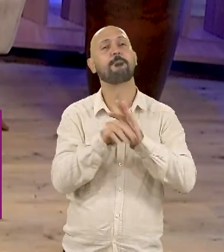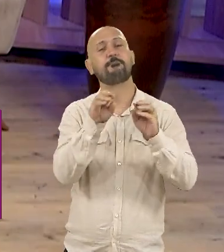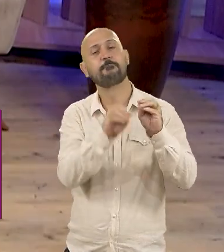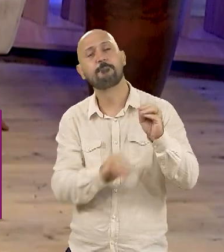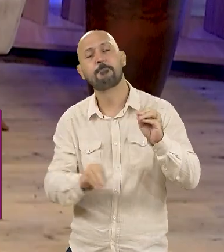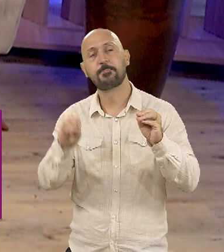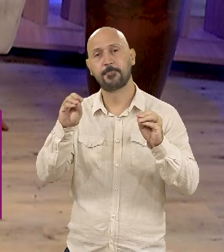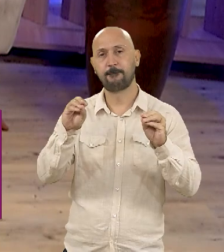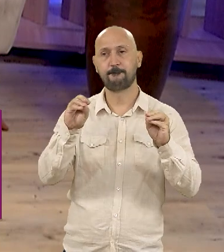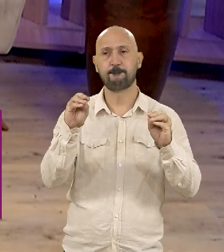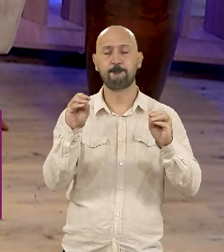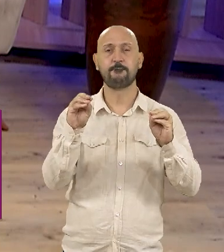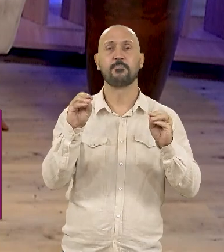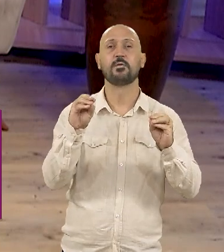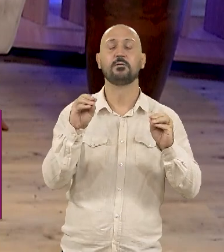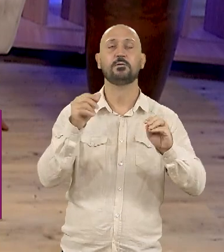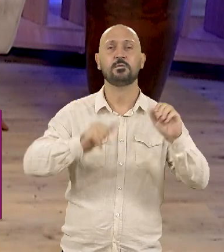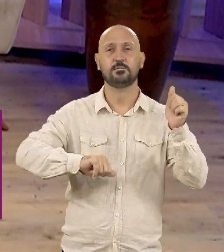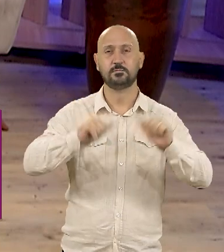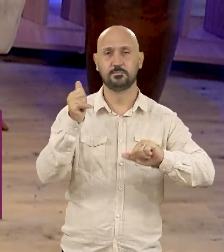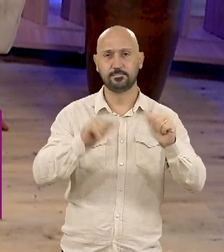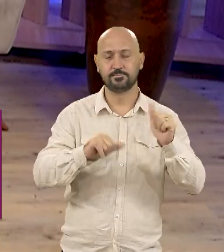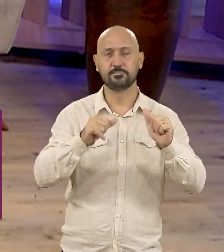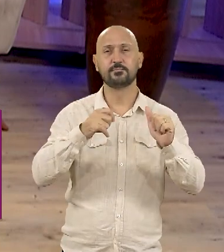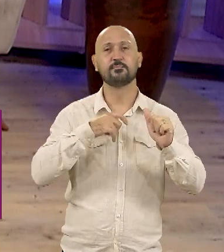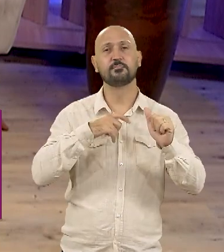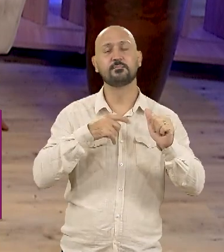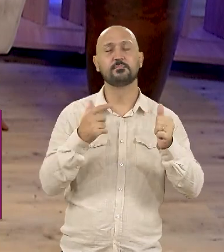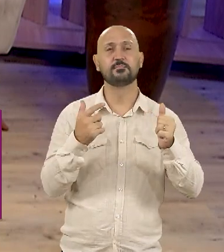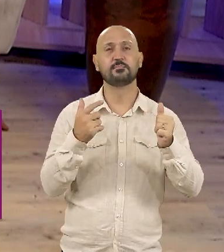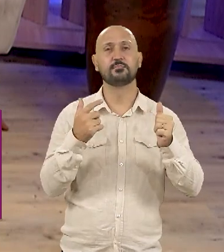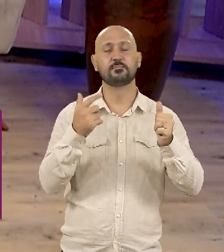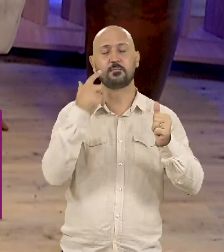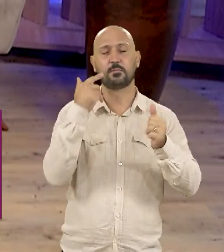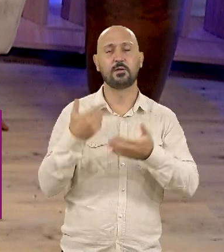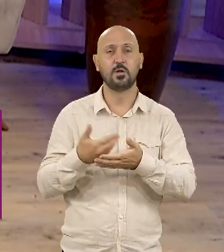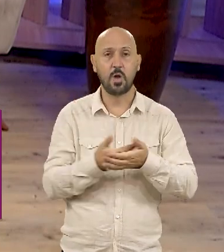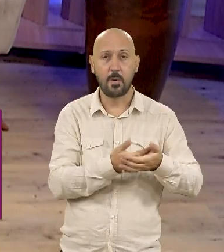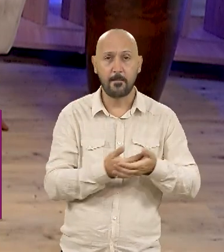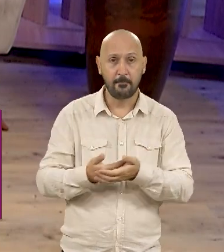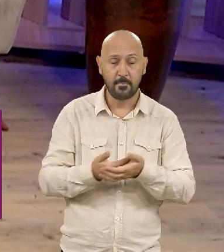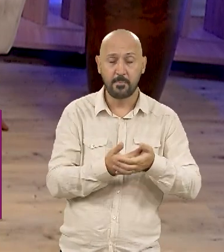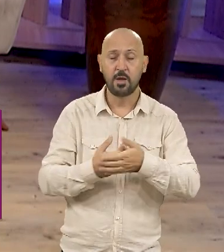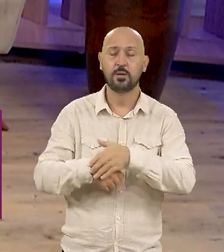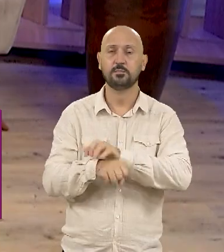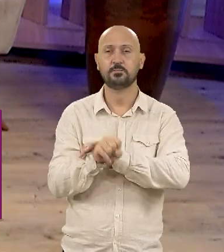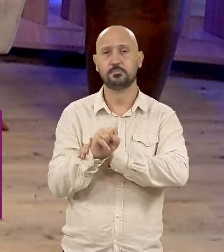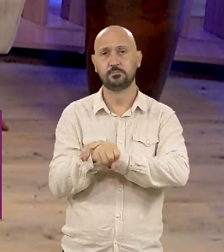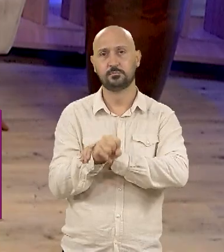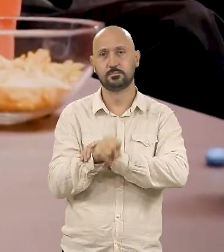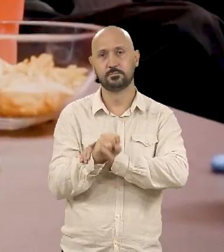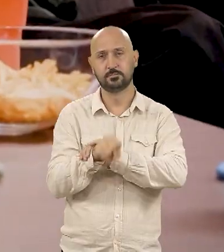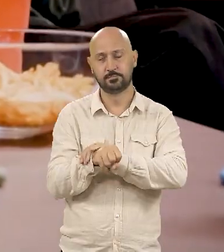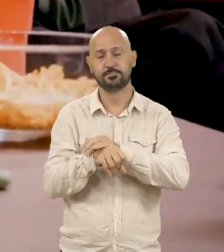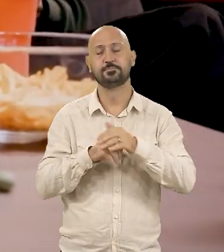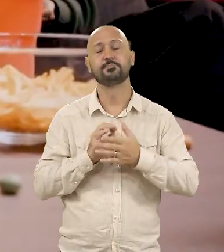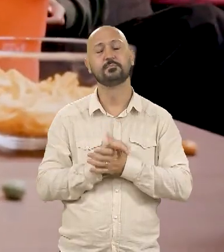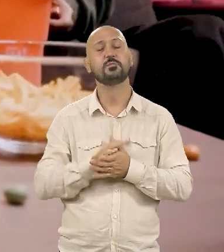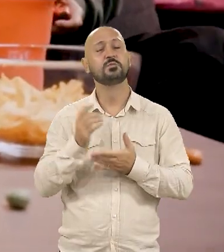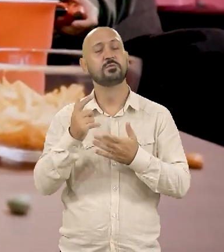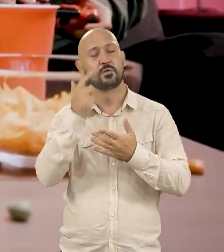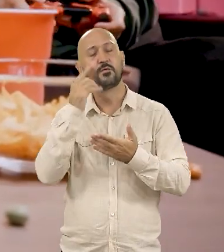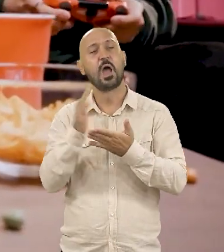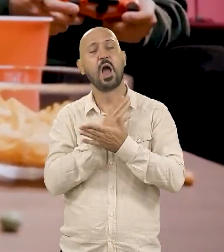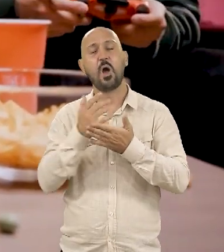questão dos bebês reborn, e eu já vi alguns analistas comentando, né, que tem homens adultos que não